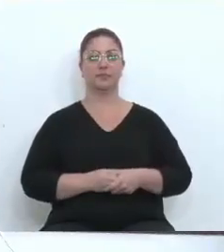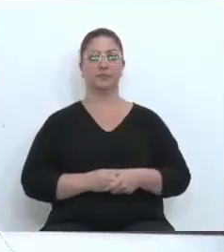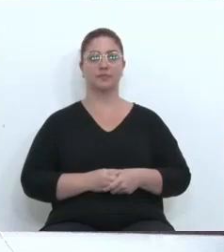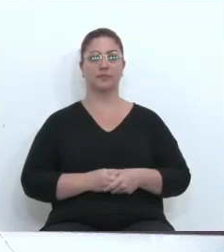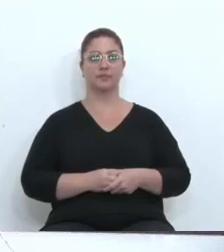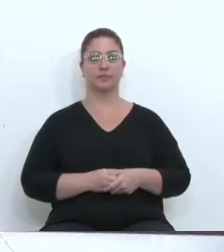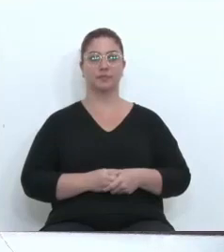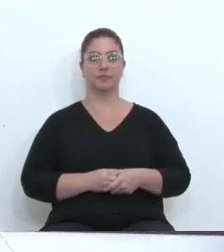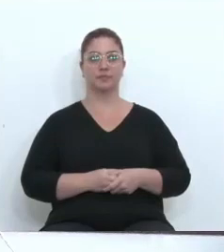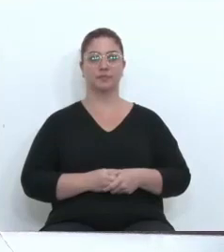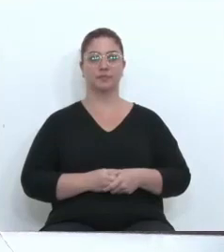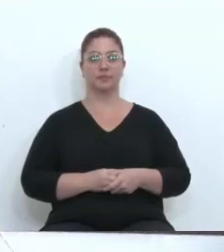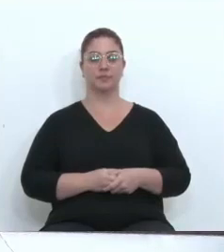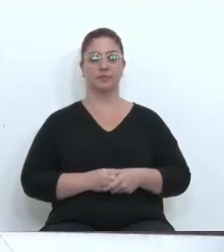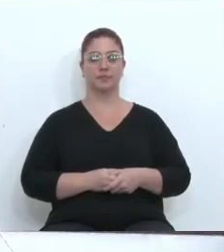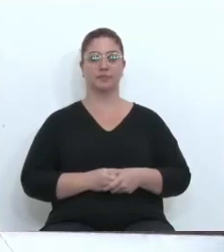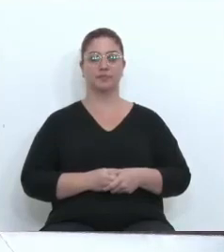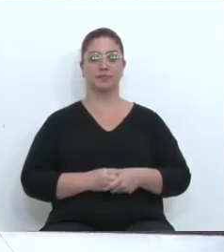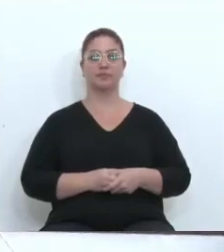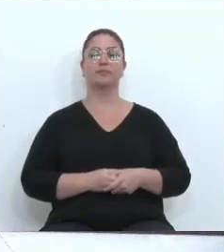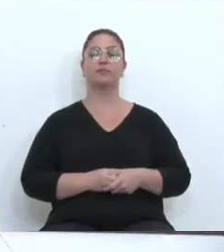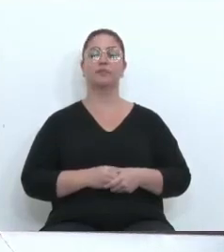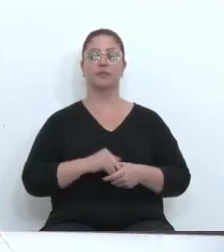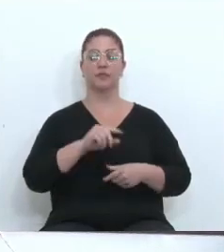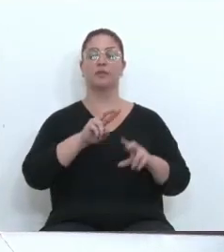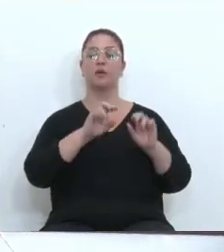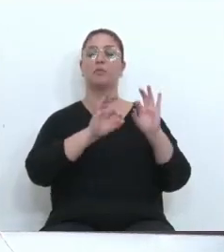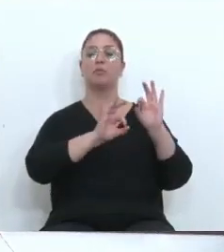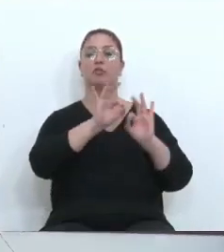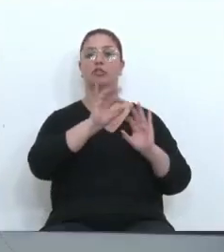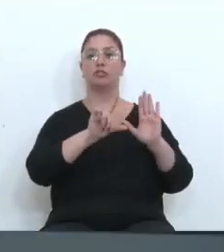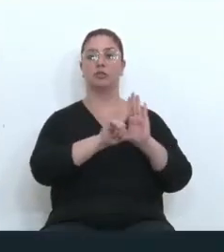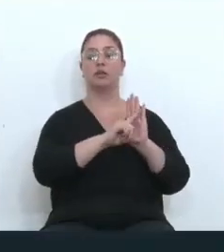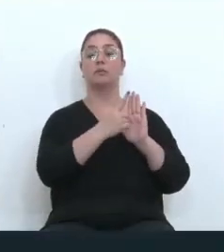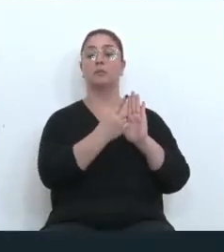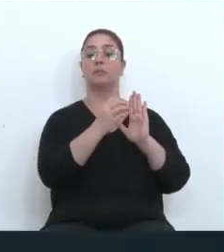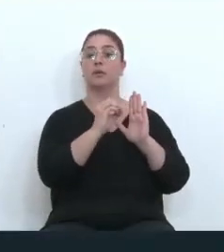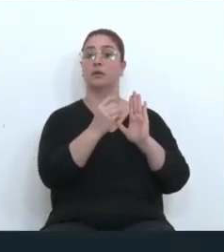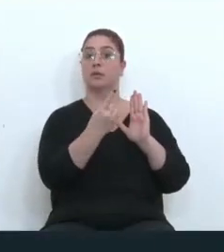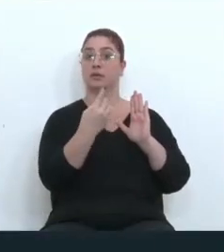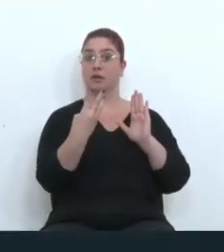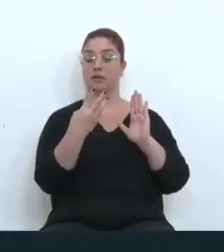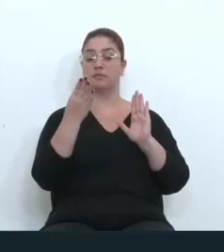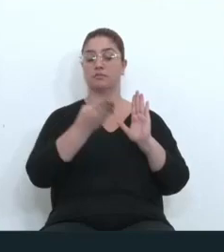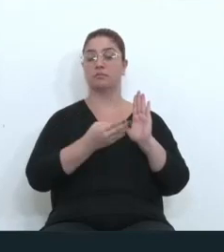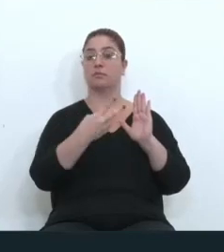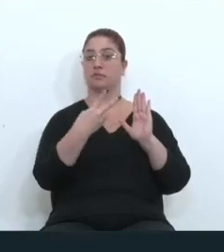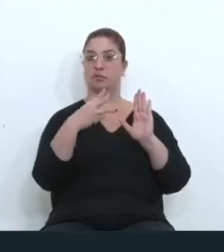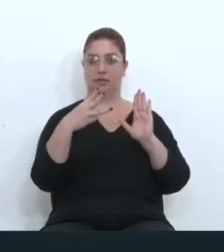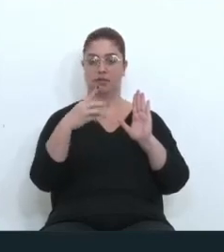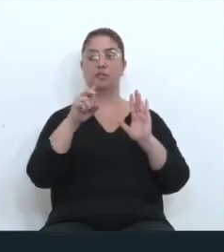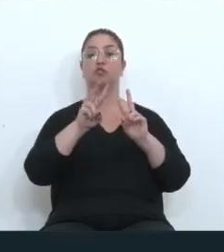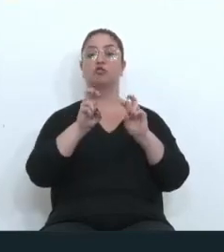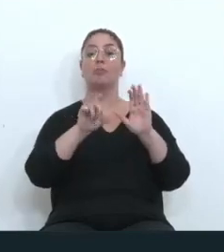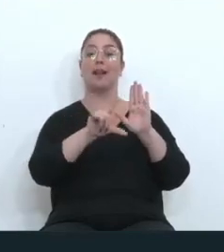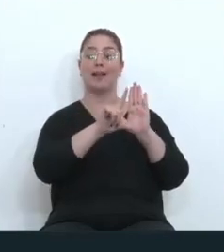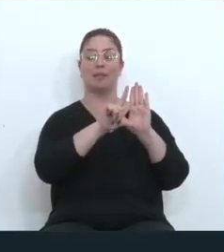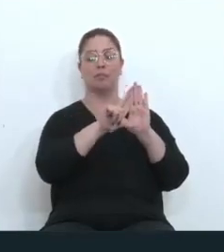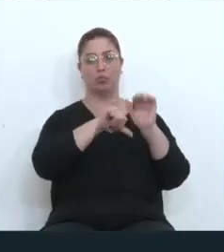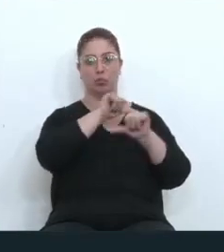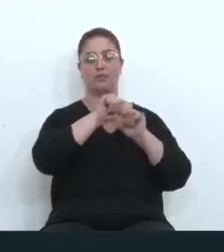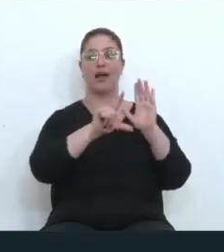e tem quarto leitura e deliberação do projeto de lei 1013/23 Altera a lei municipal número